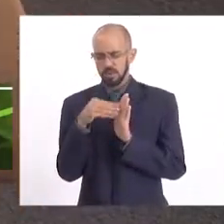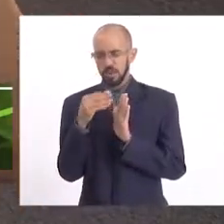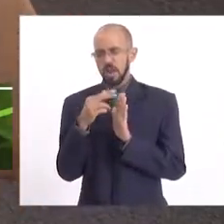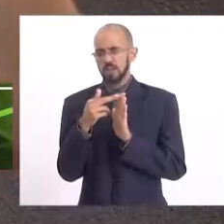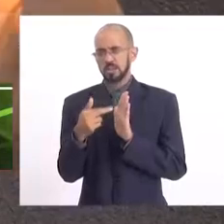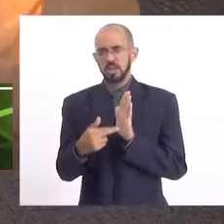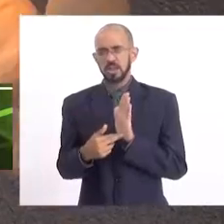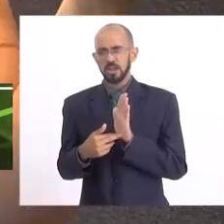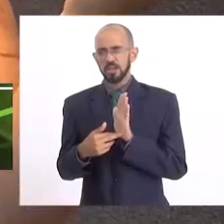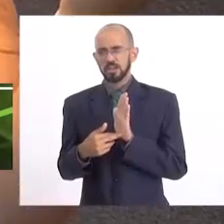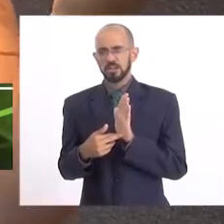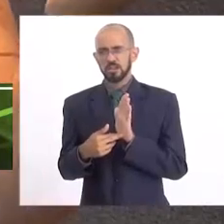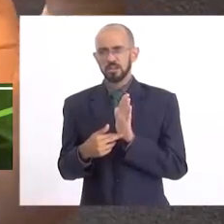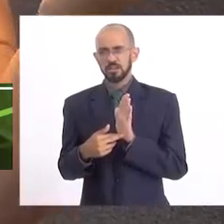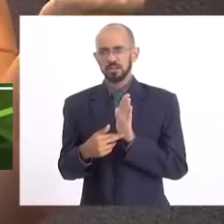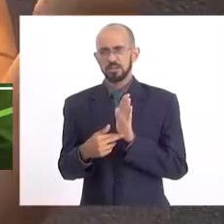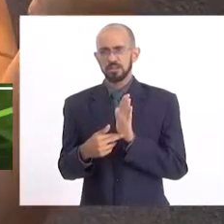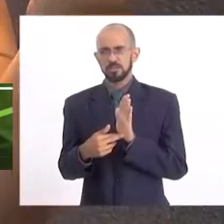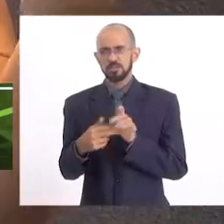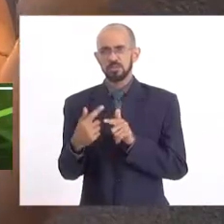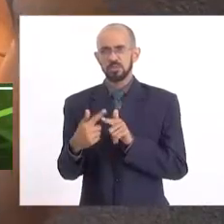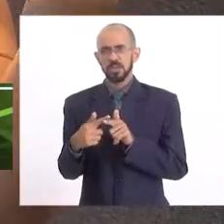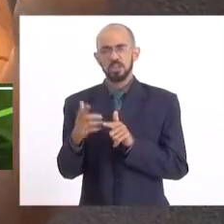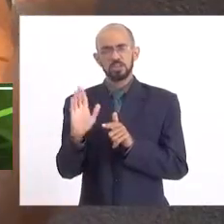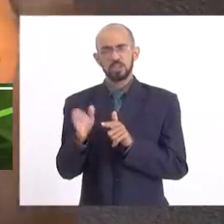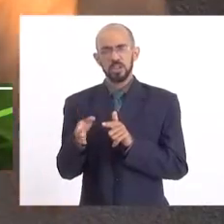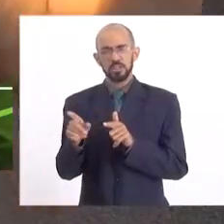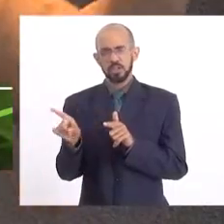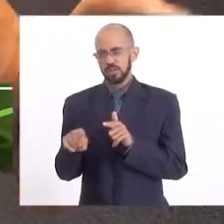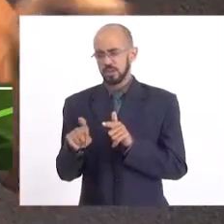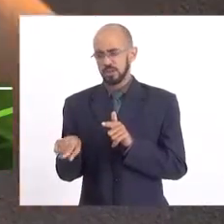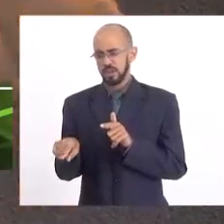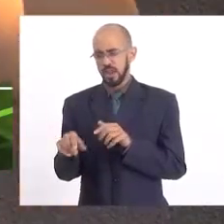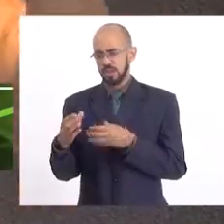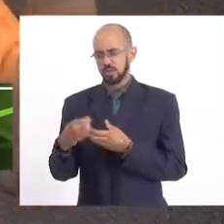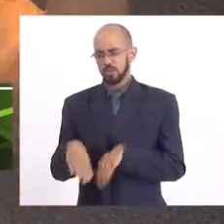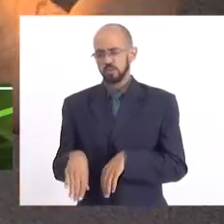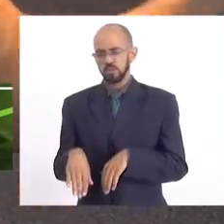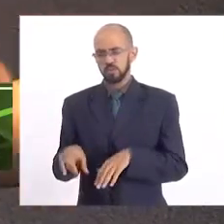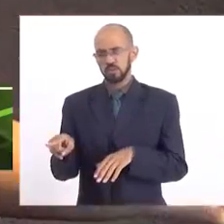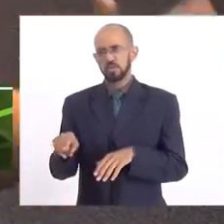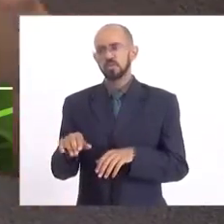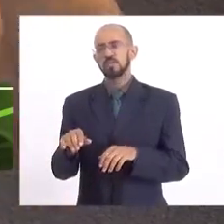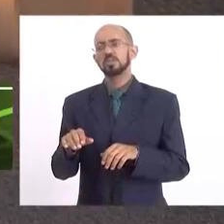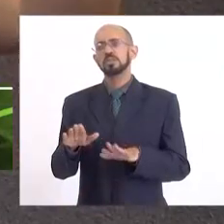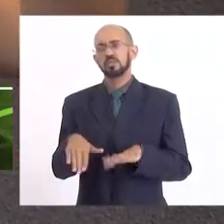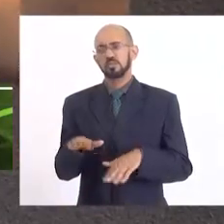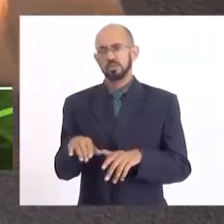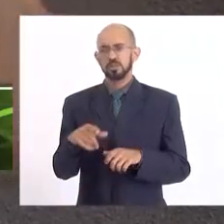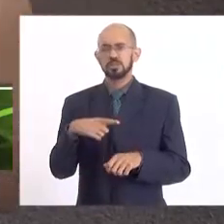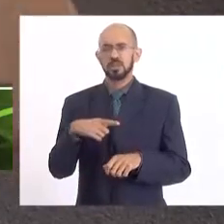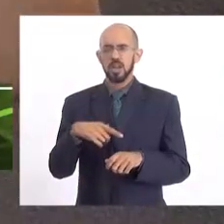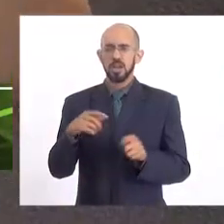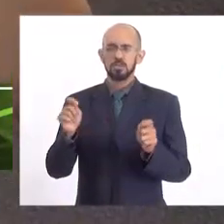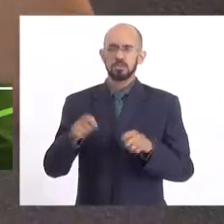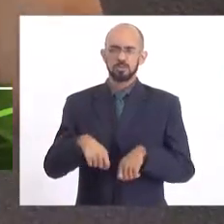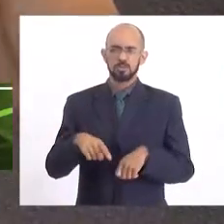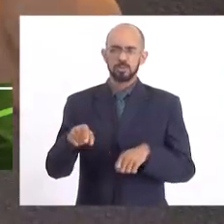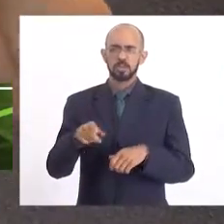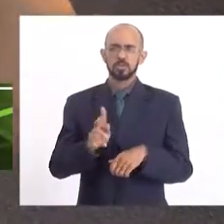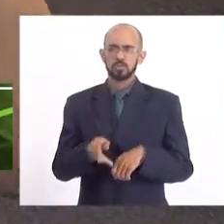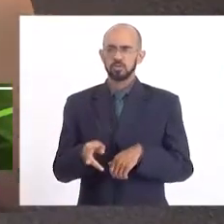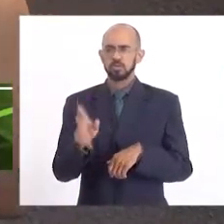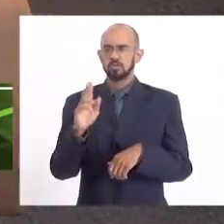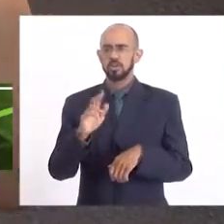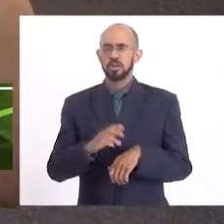porque estava extinto já o concurso, mas aí deve ter uma possibilidade de, né, dar continuidade, porque